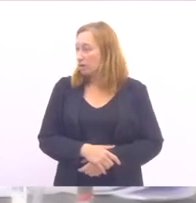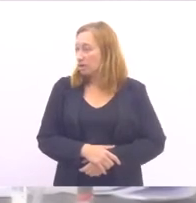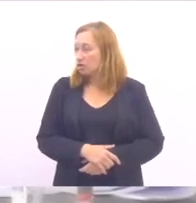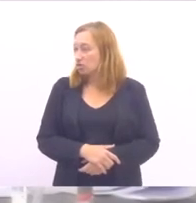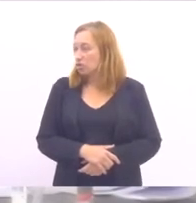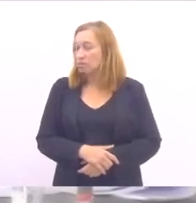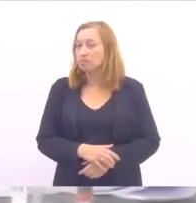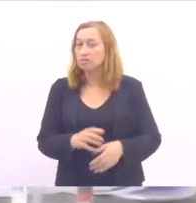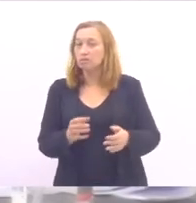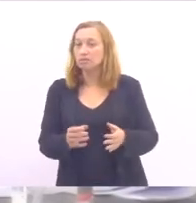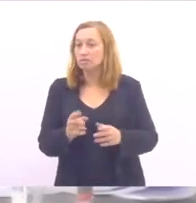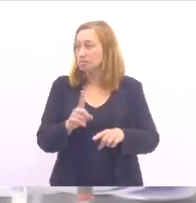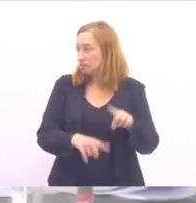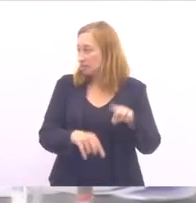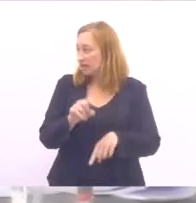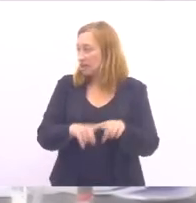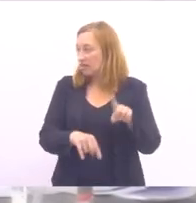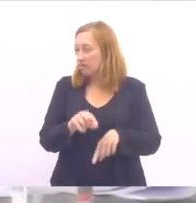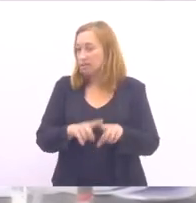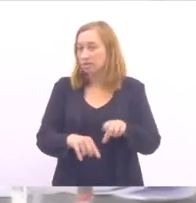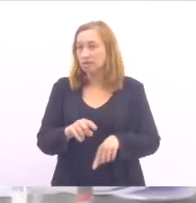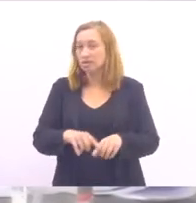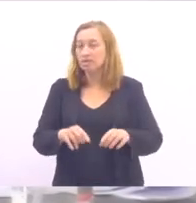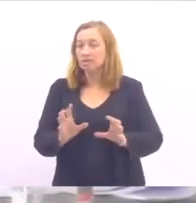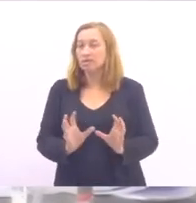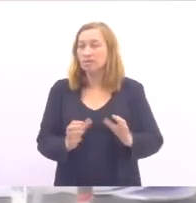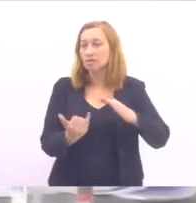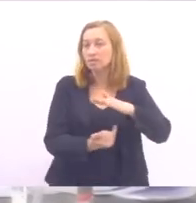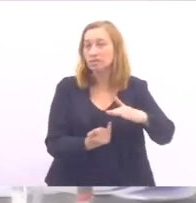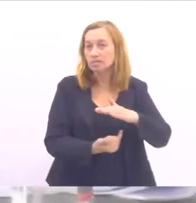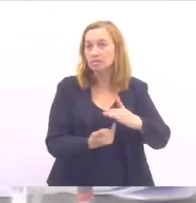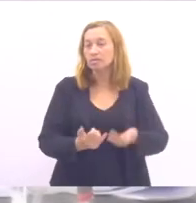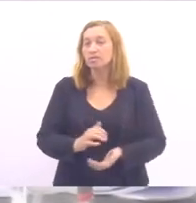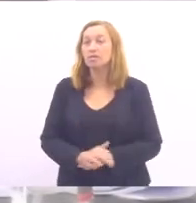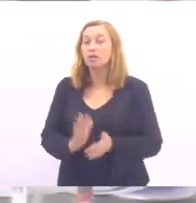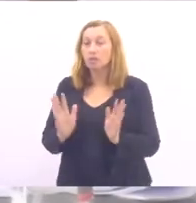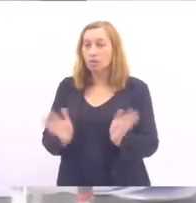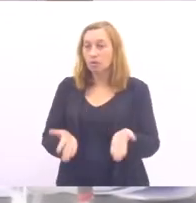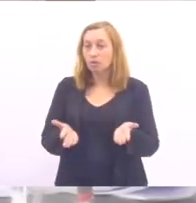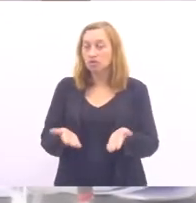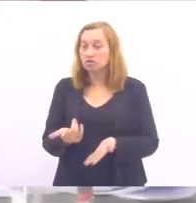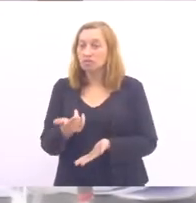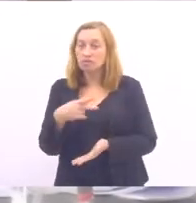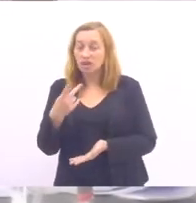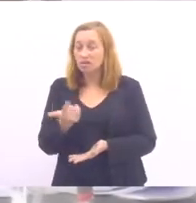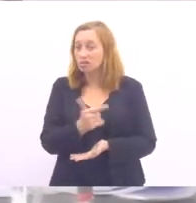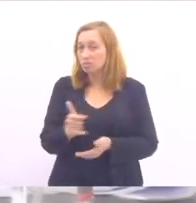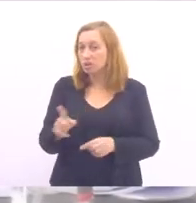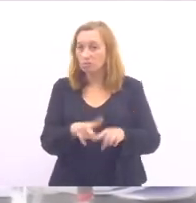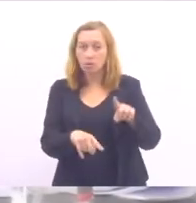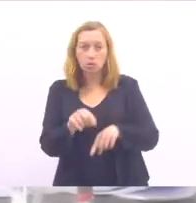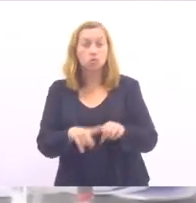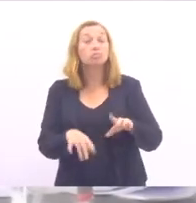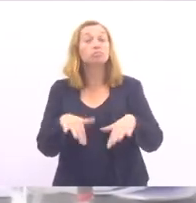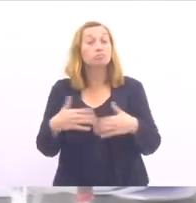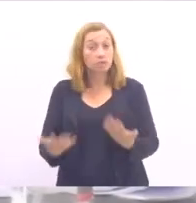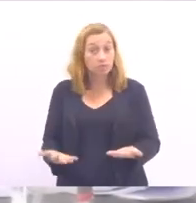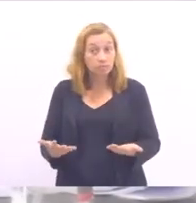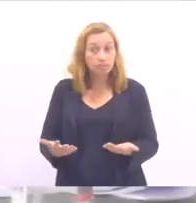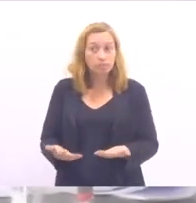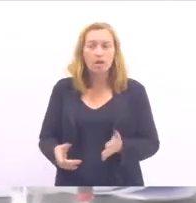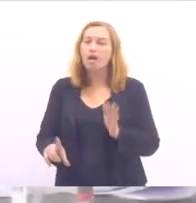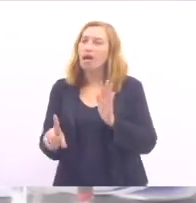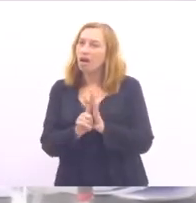de material para as cooperativas, que hoje o impasse que foi dito é que não tem material. Muito bem. Então, a